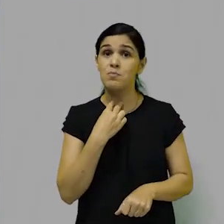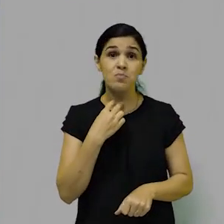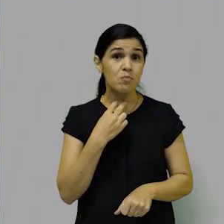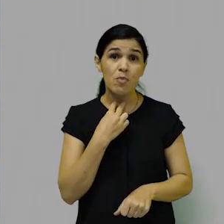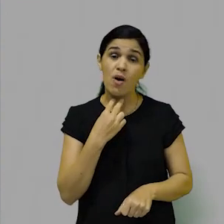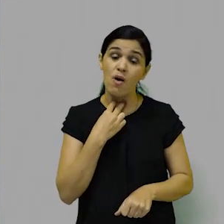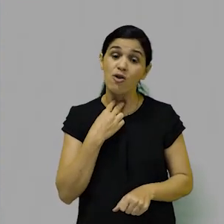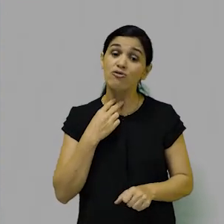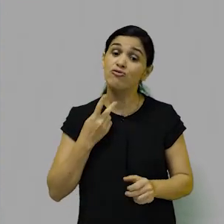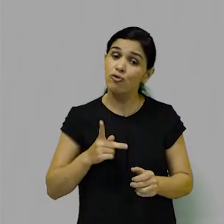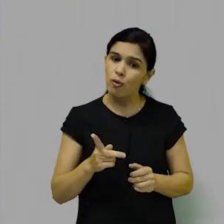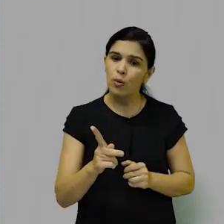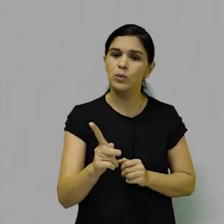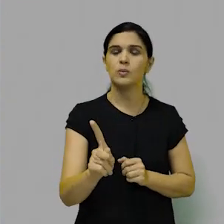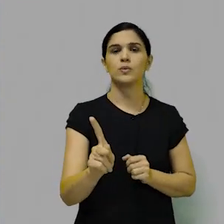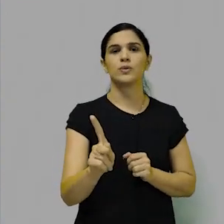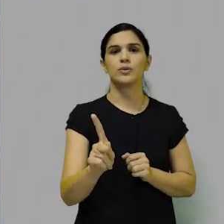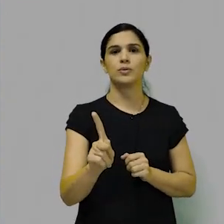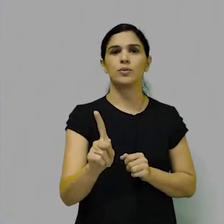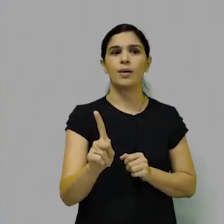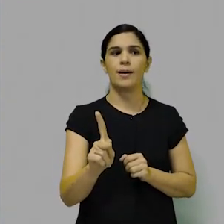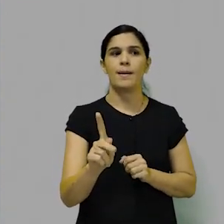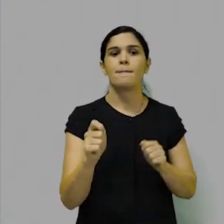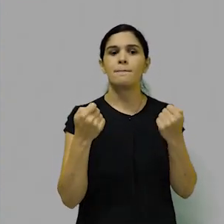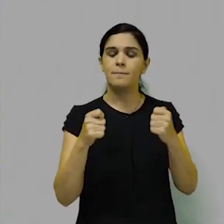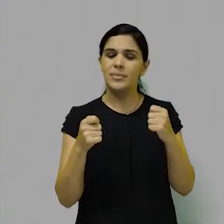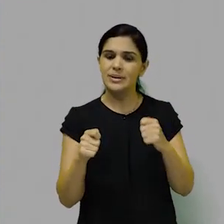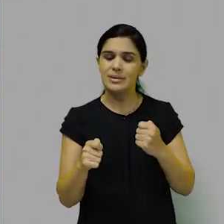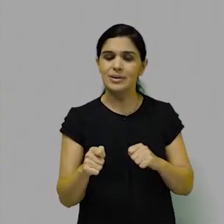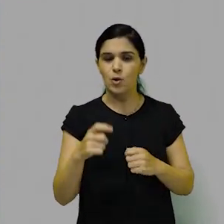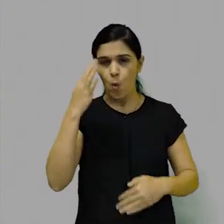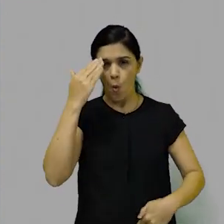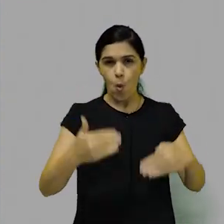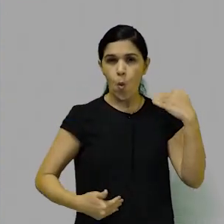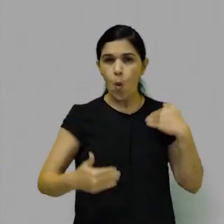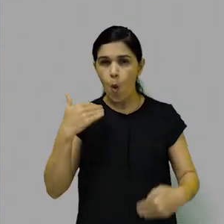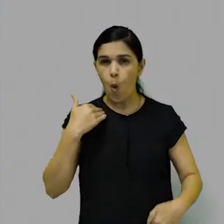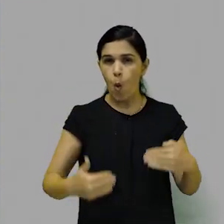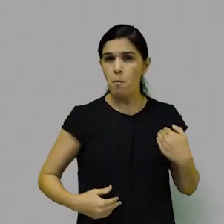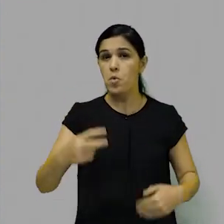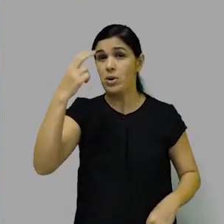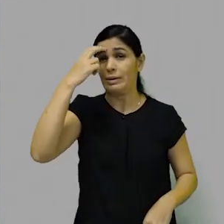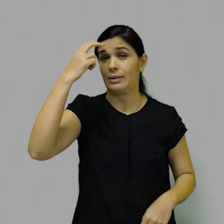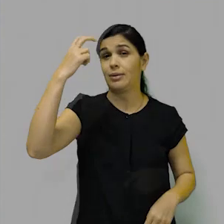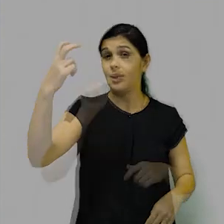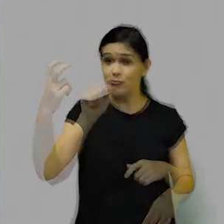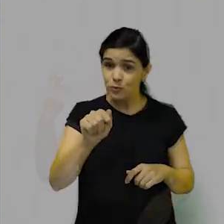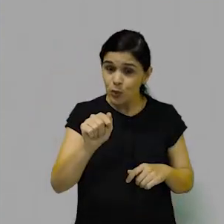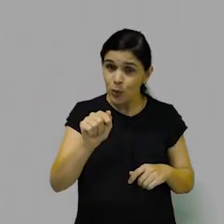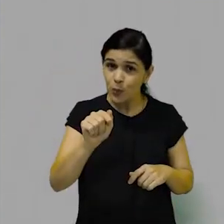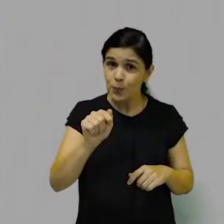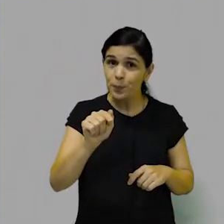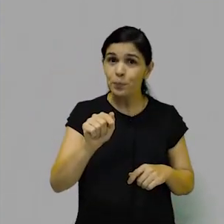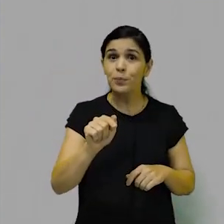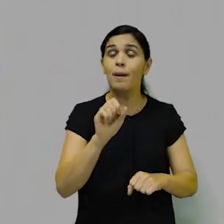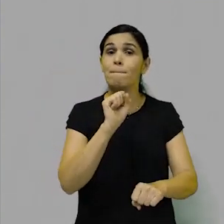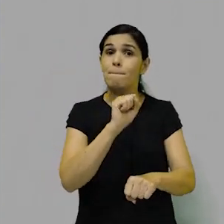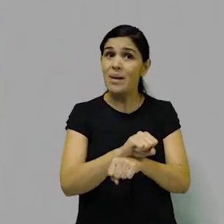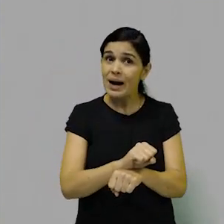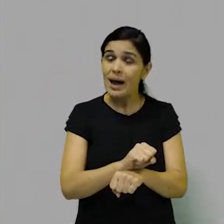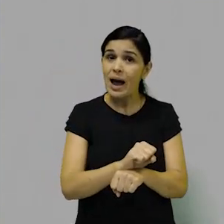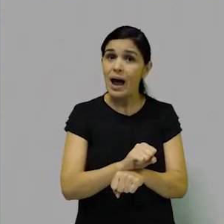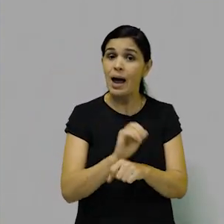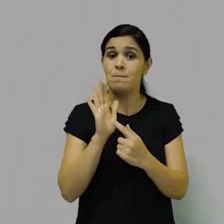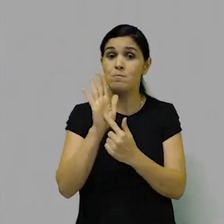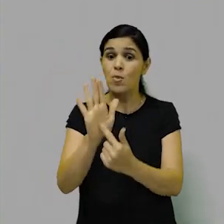fibra muscular. Então percebam como o nosso corpo é inteligente. Ele começa a nos dar sinais, através de quê? O lactato é para